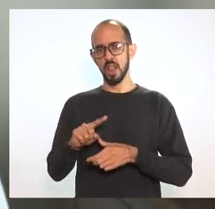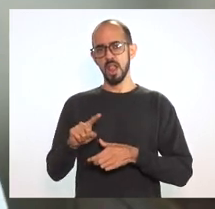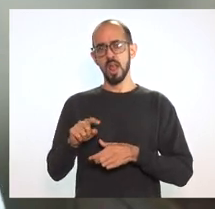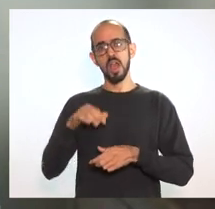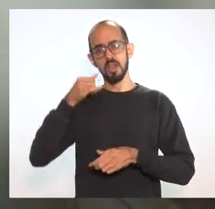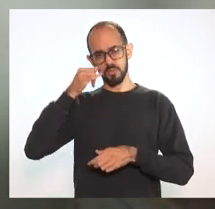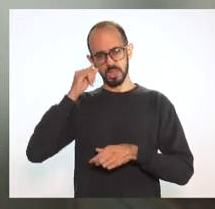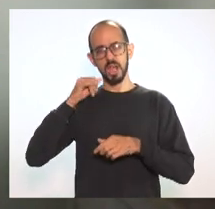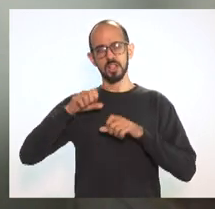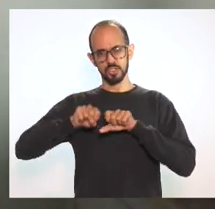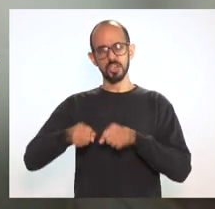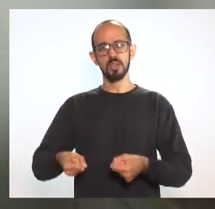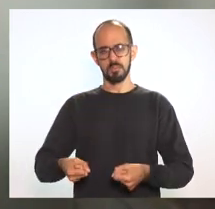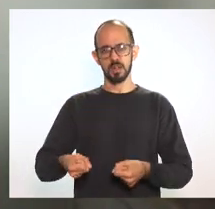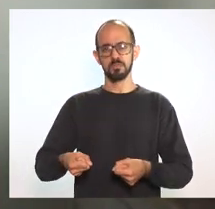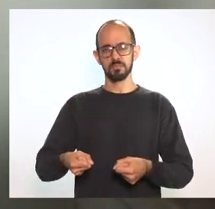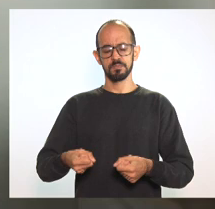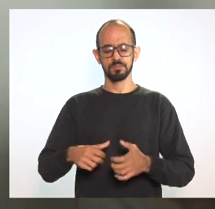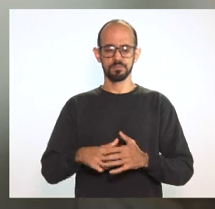quebrarem.